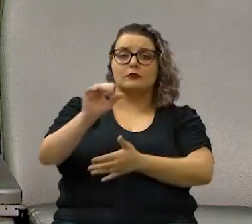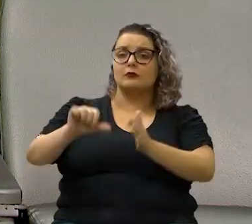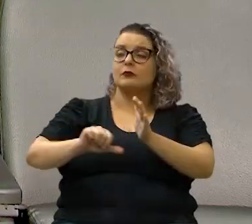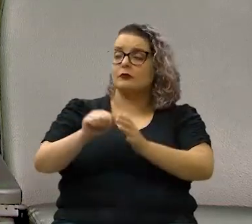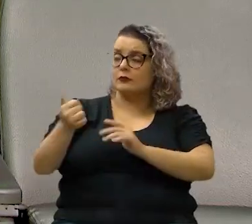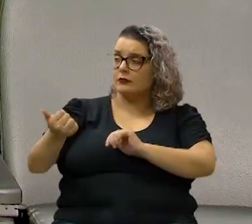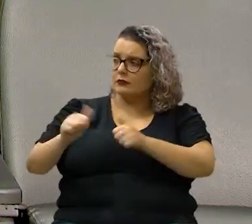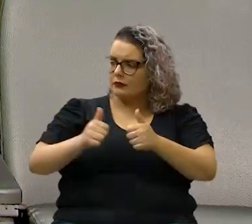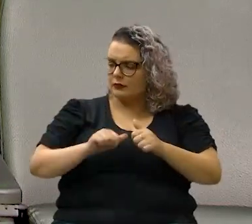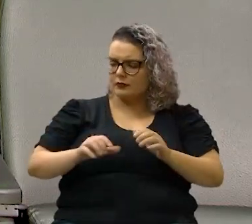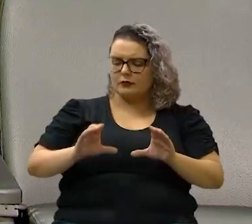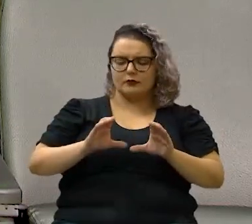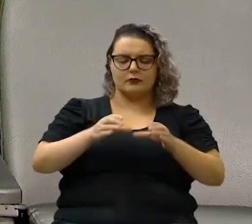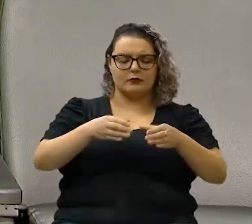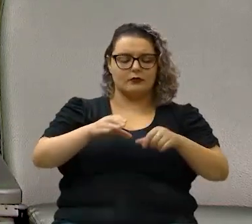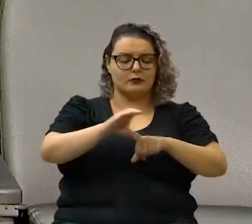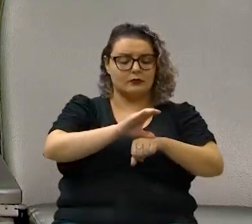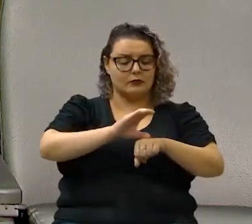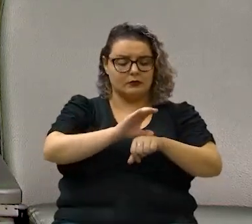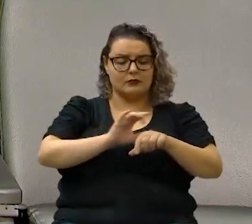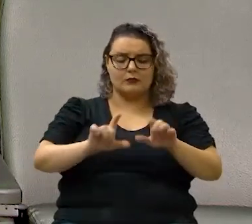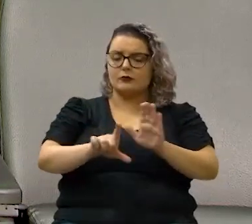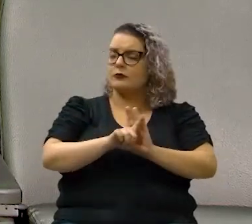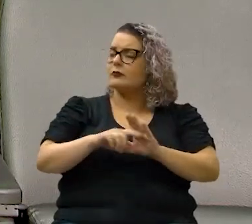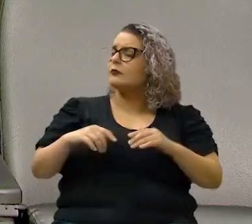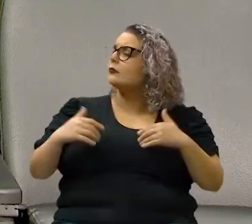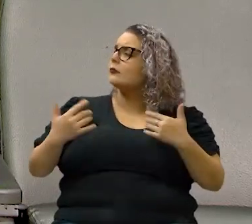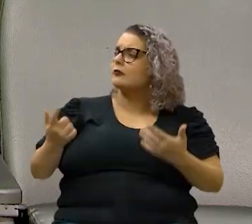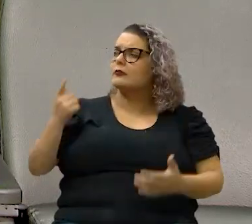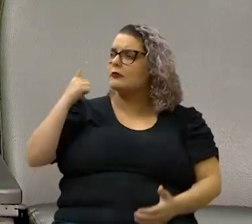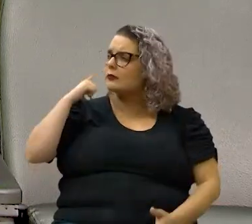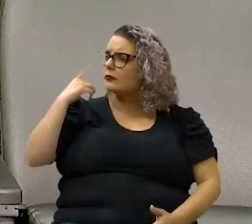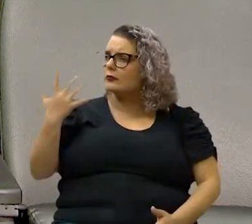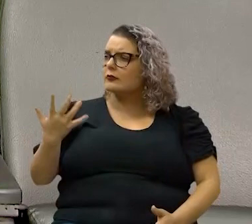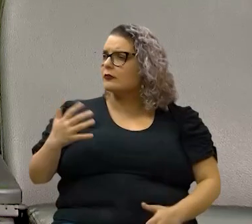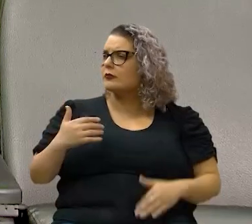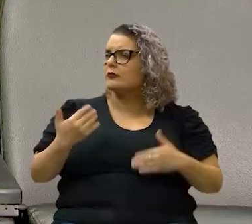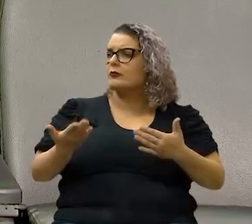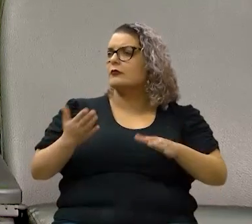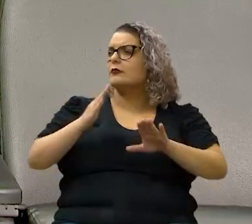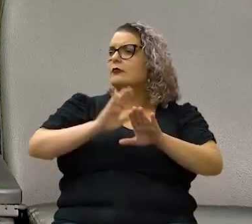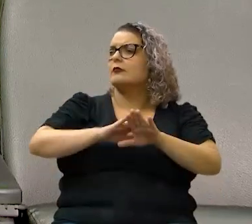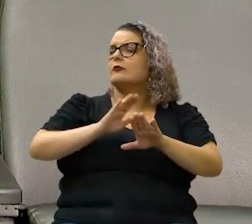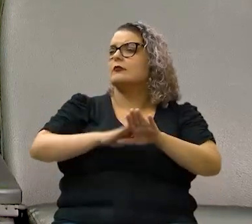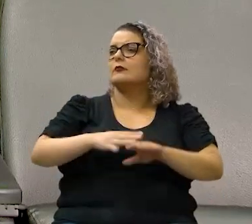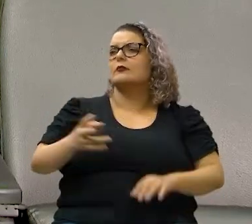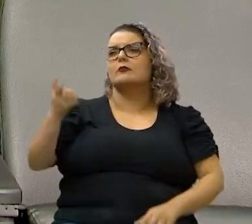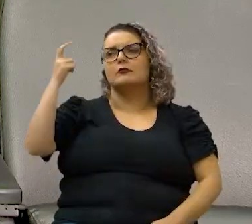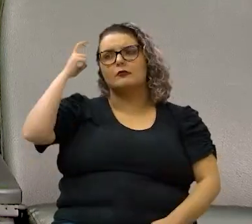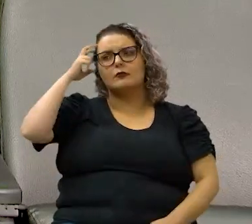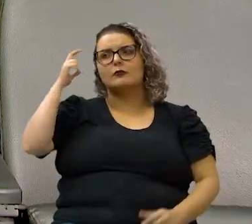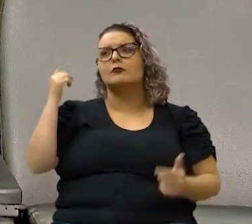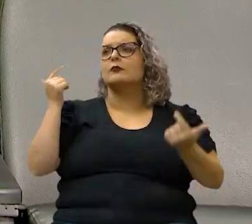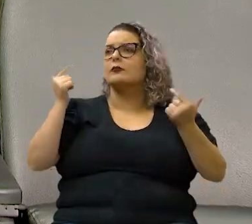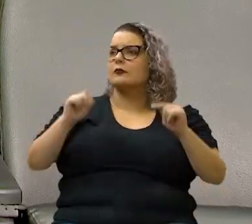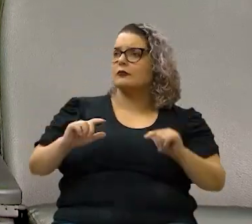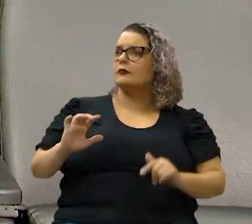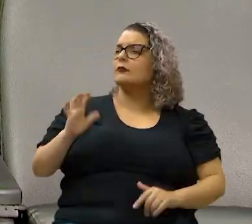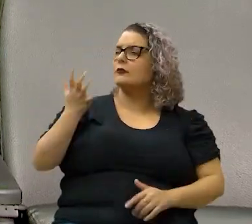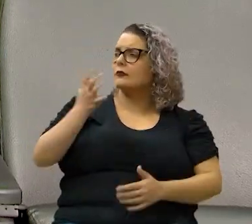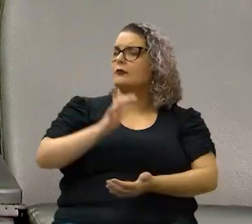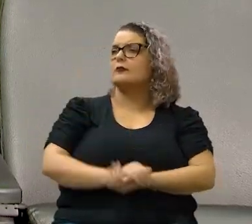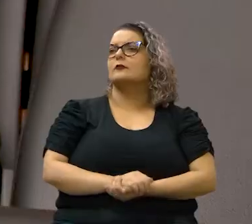primeira análise na legalidade. Qual que é a sua ideia? Quais seriam essas atividades culturais? Onde